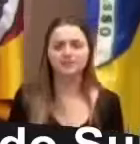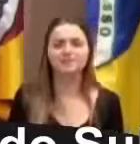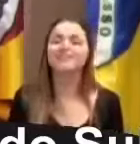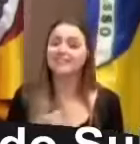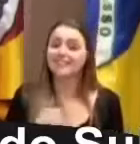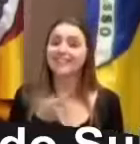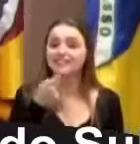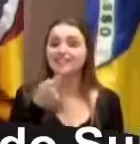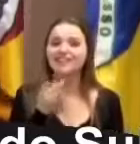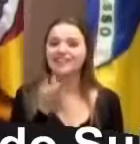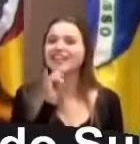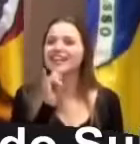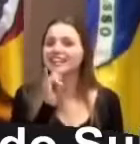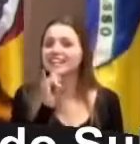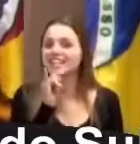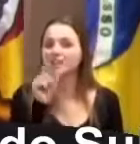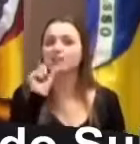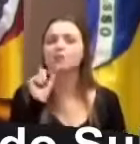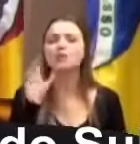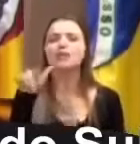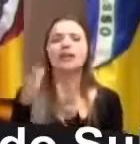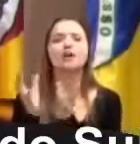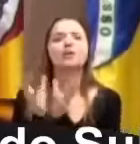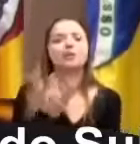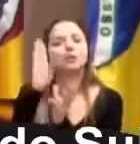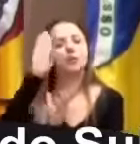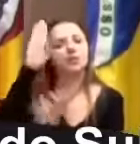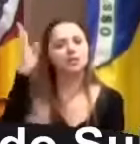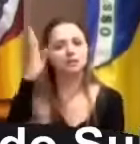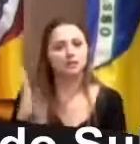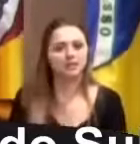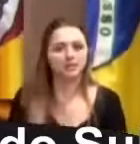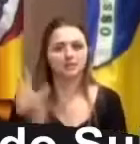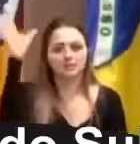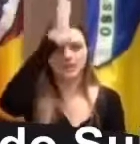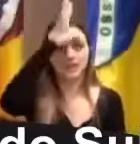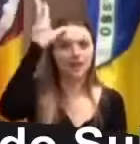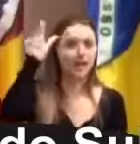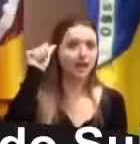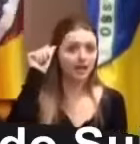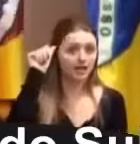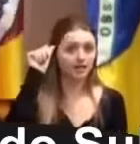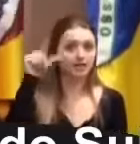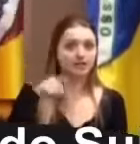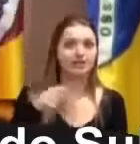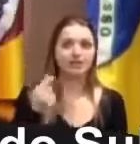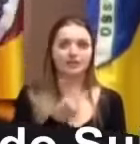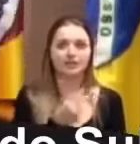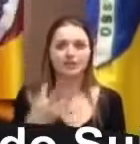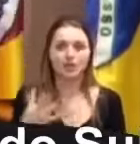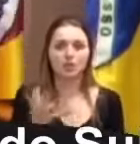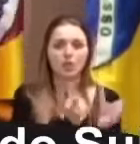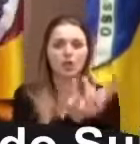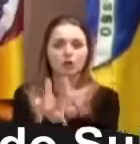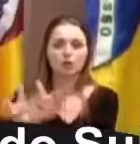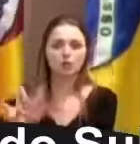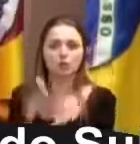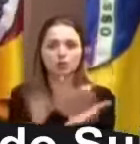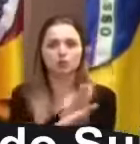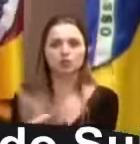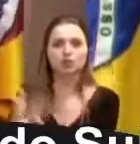Eu vou citar um exemplo para vocês, o que é o Exército Nacional. Amazônia, temos 24 pelotões de